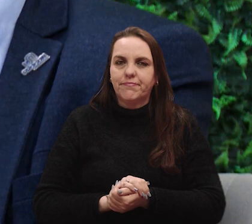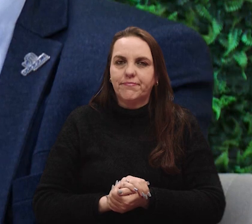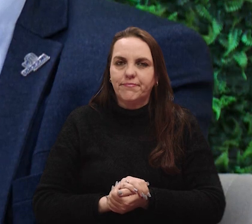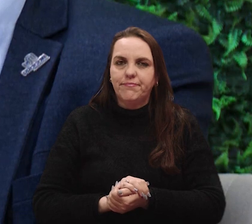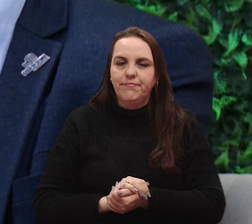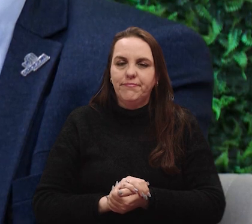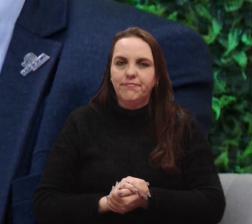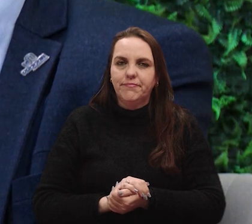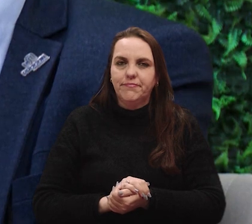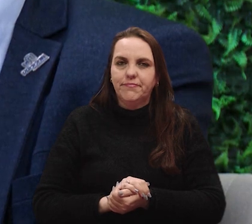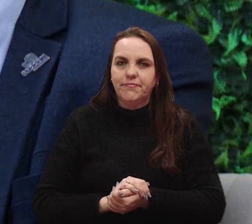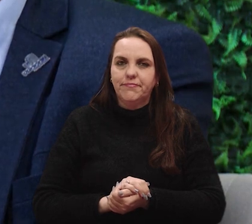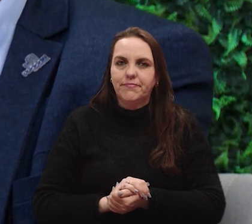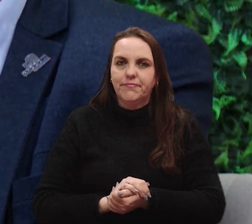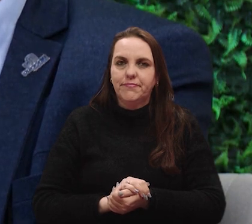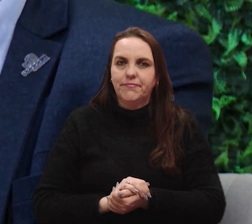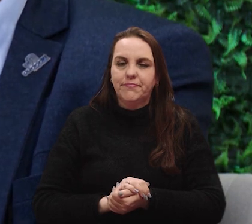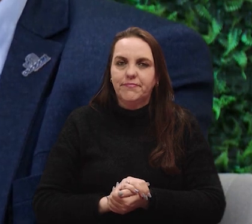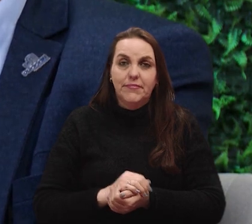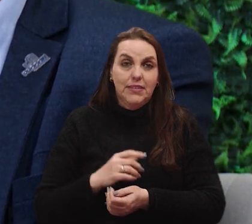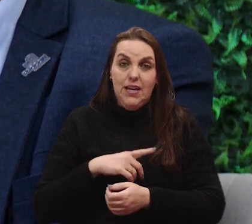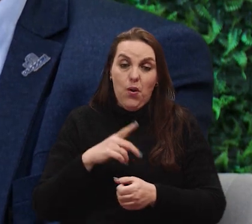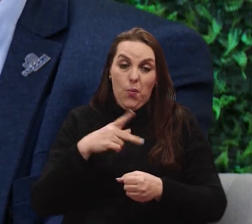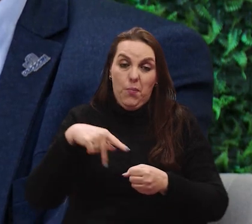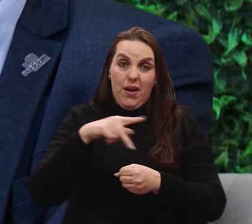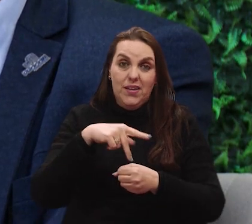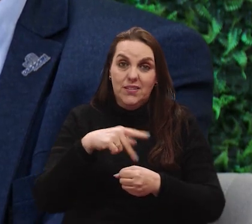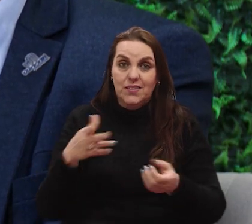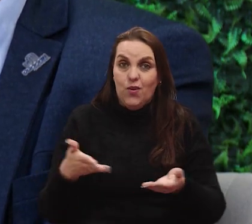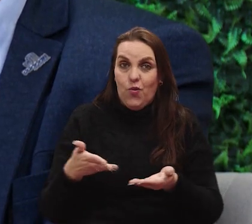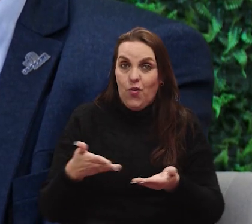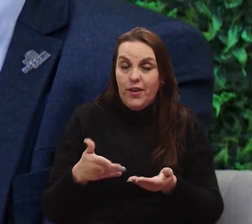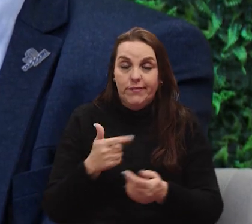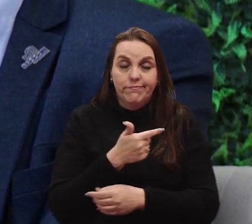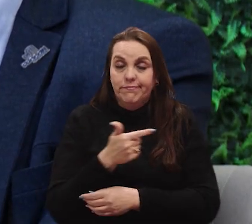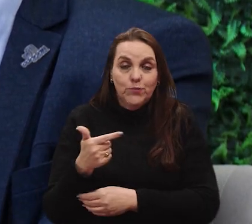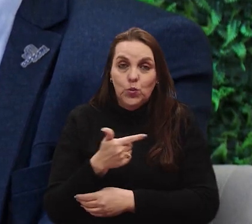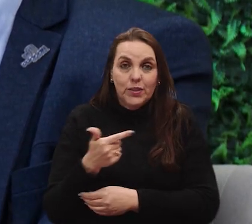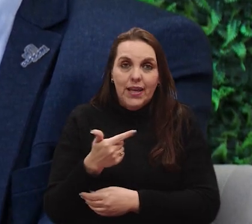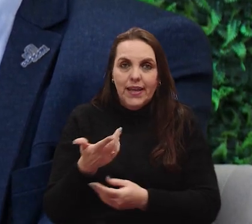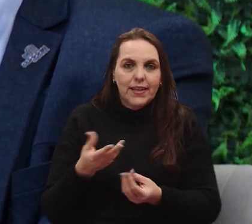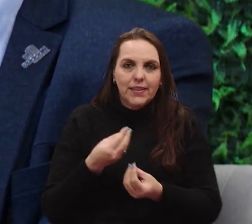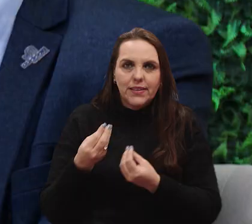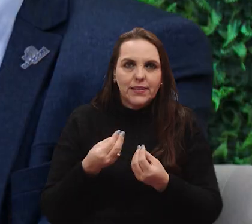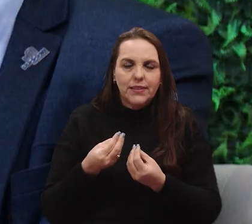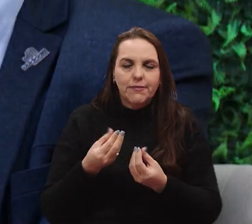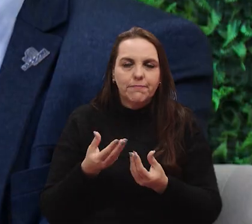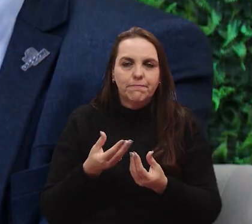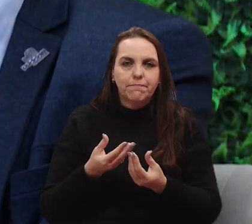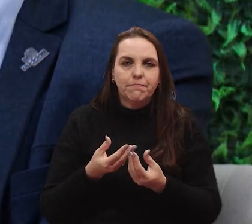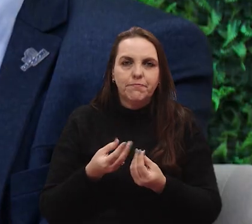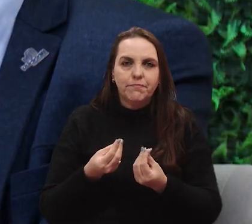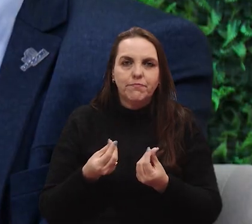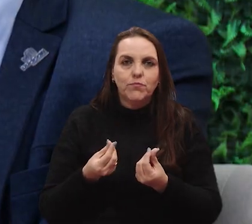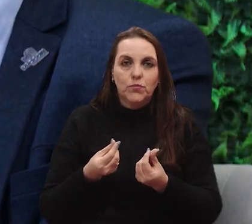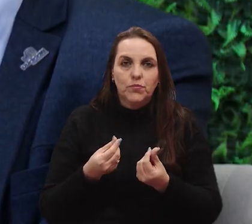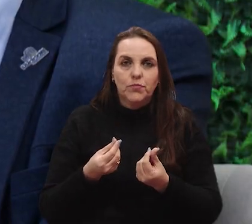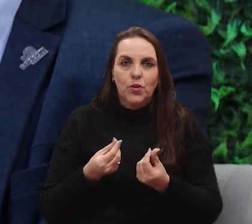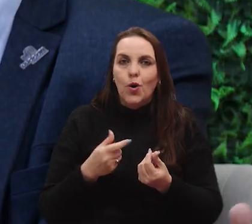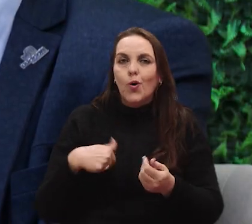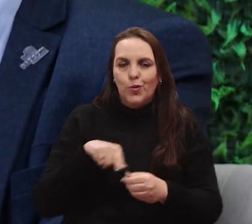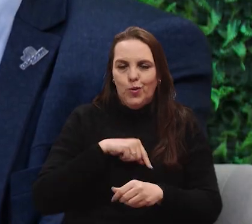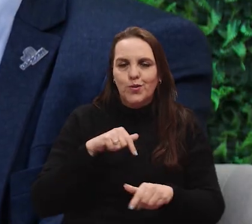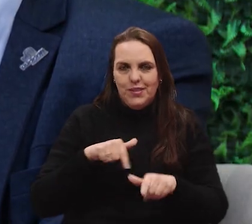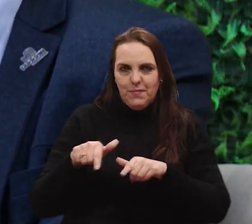E assim, nós somos um país ainda que a gente não tem a gente trabalha muito, inclusive no nosso trabalho,